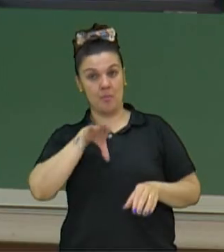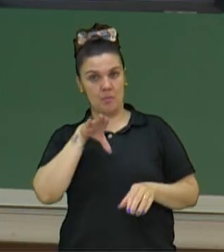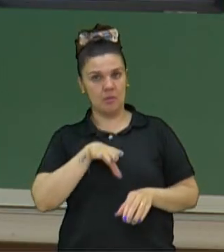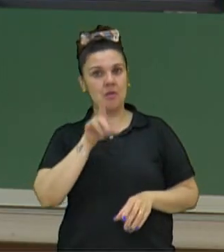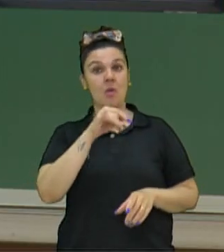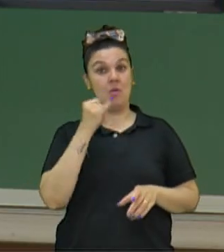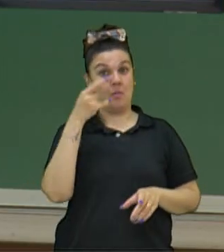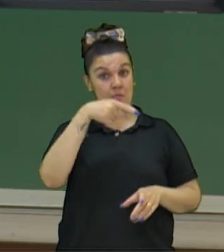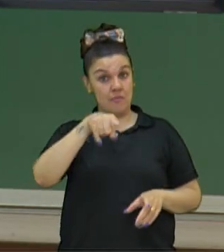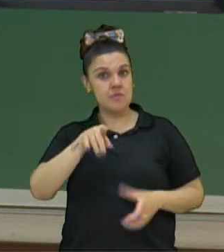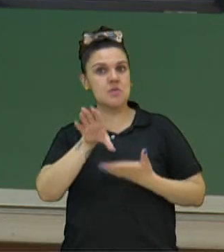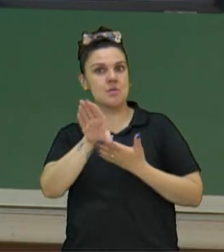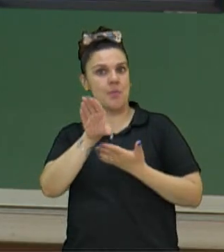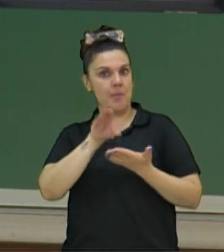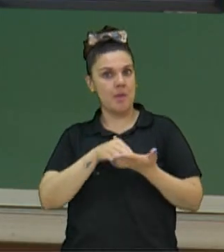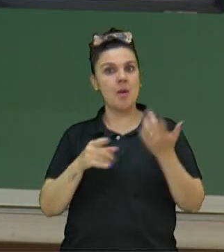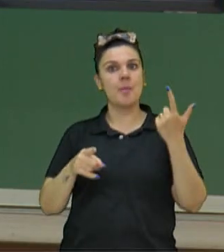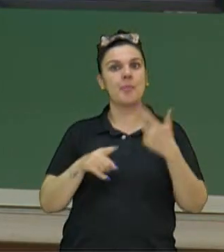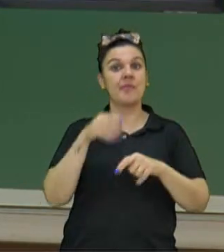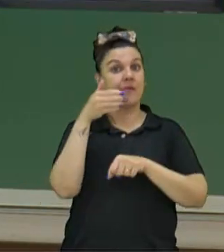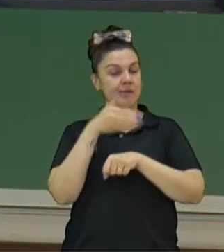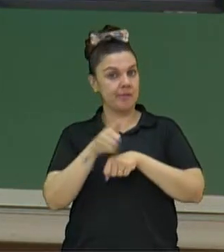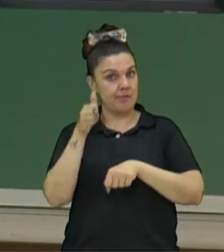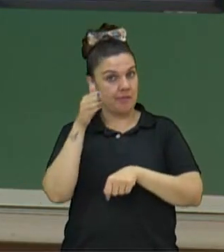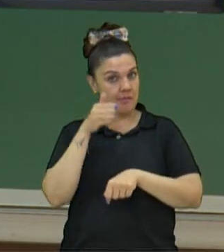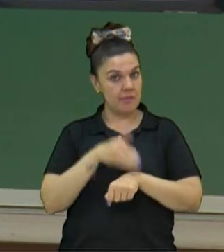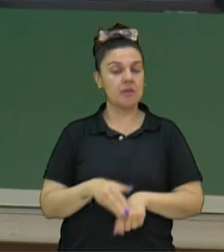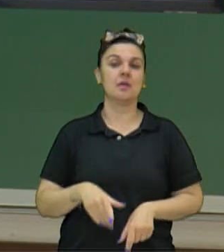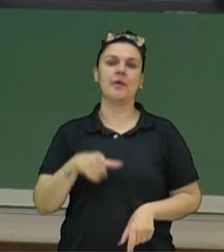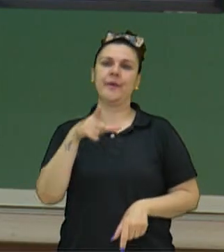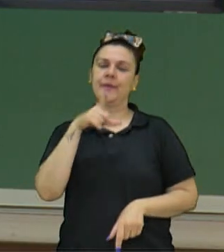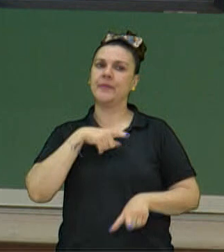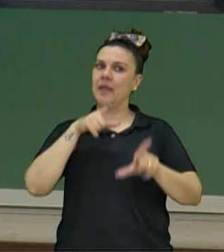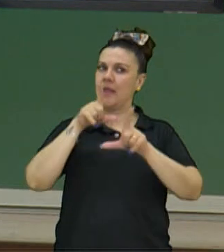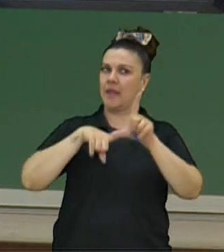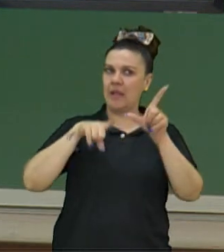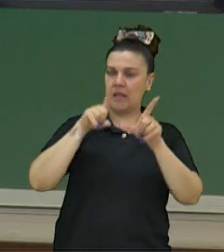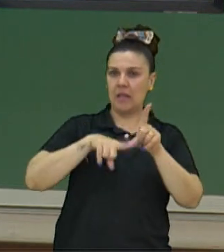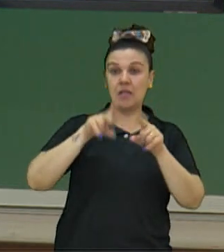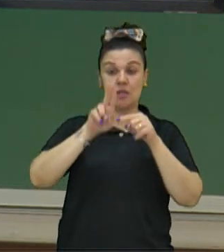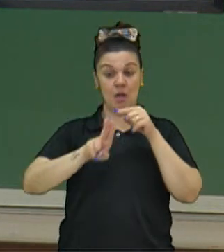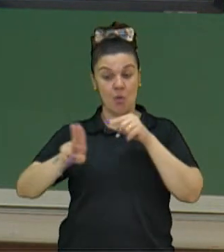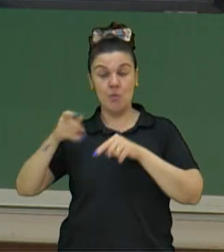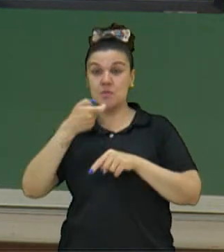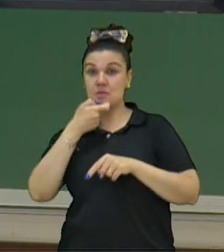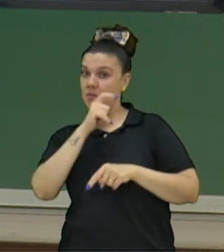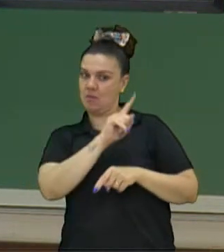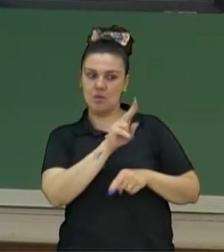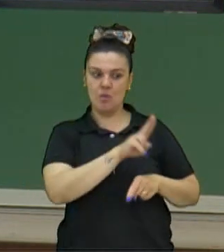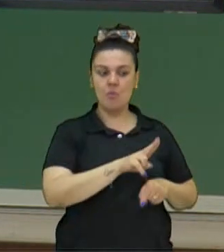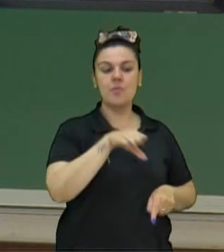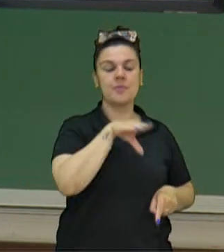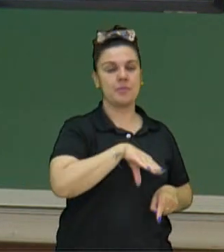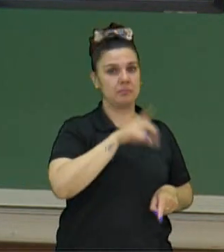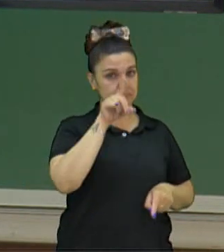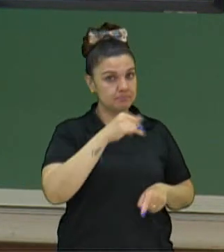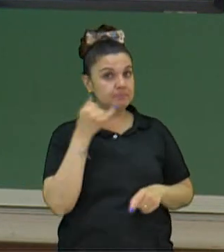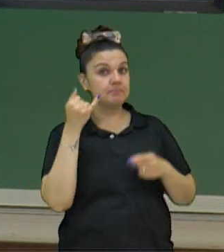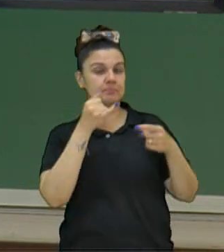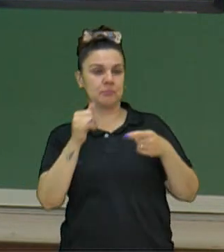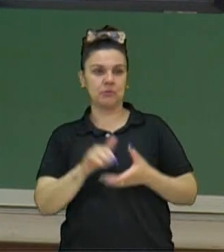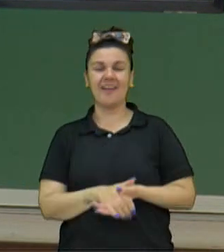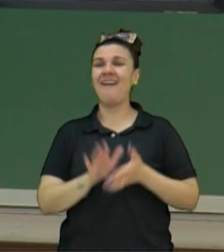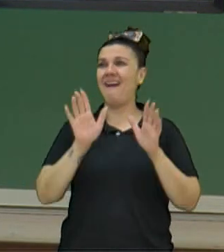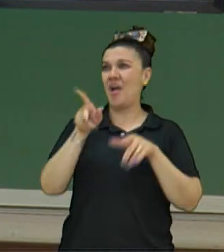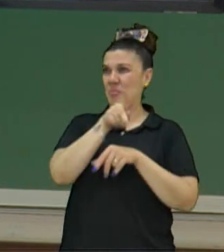legal que você copie, porque você vai treinando, né? Tem muitas letras que a gente usa em inglês e não usa no português. Então, é legal. Ai,